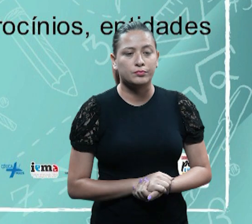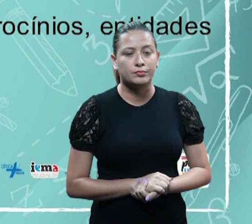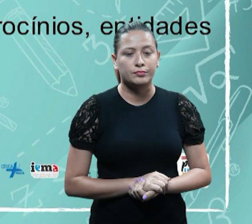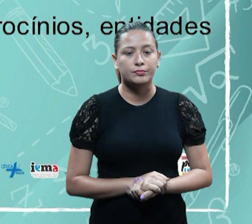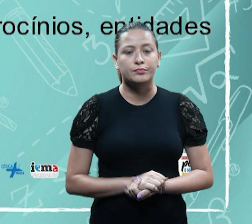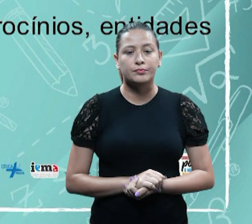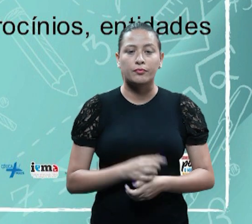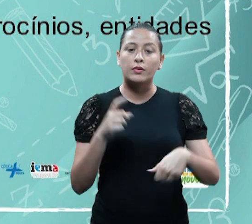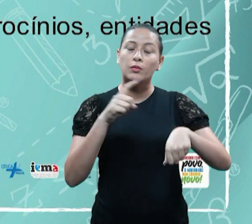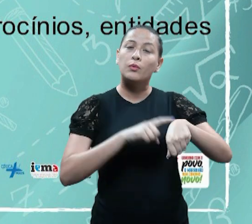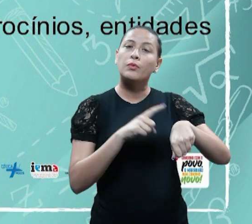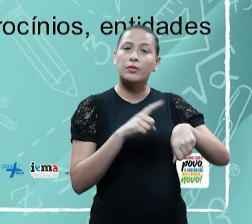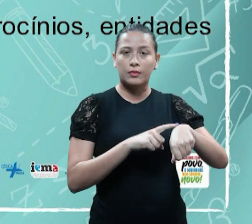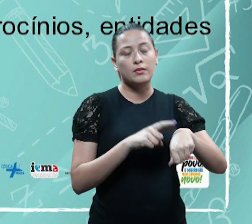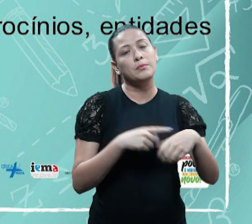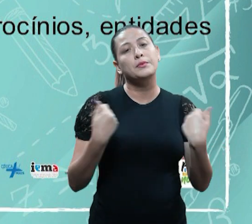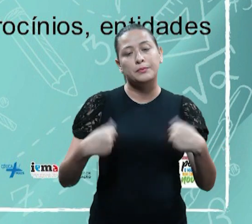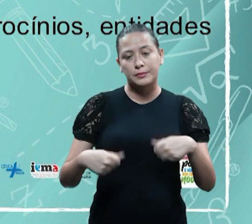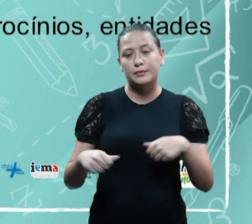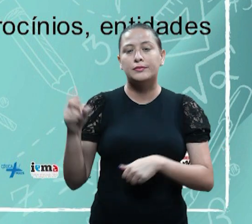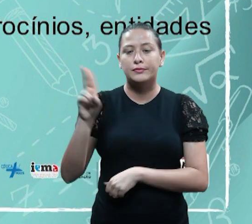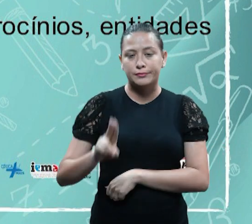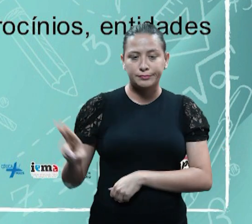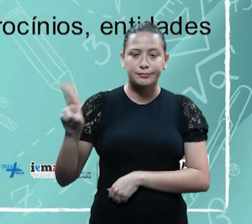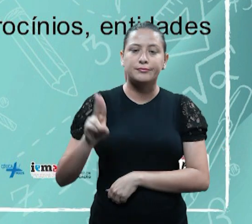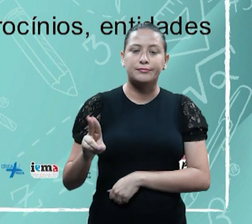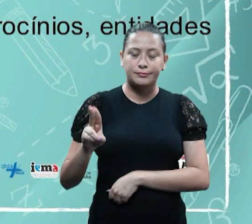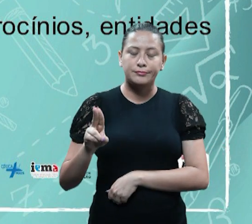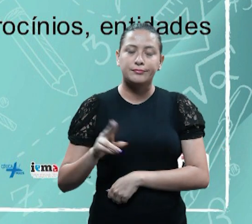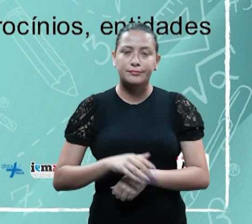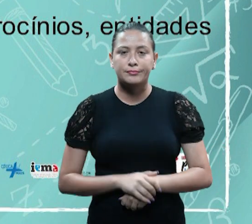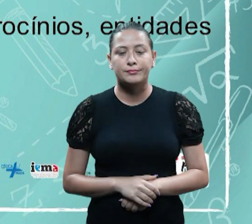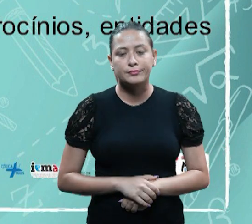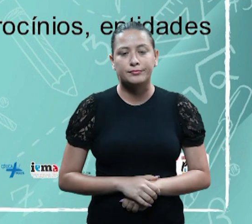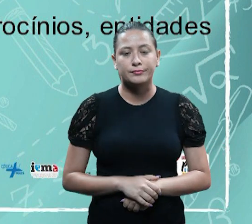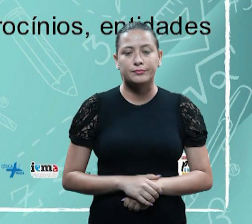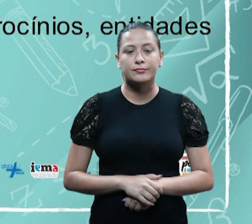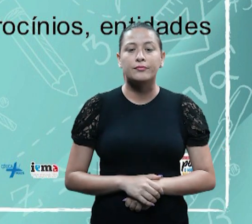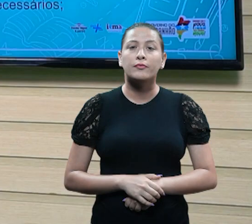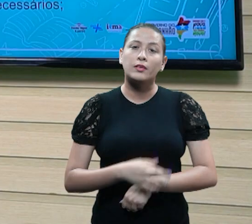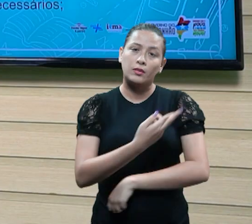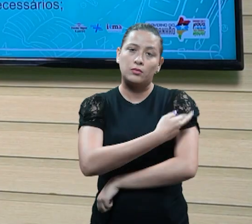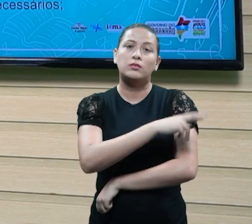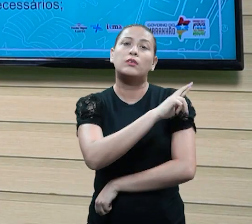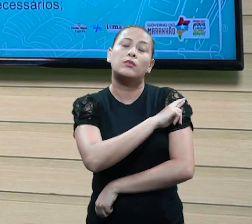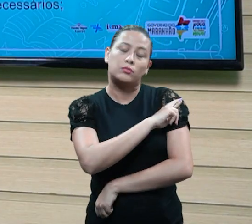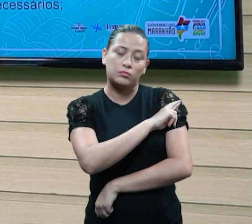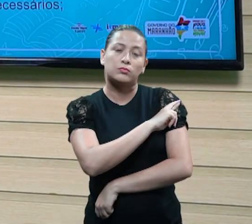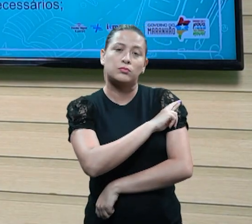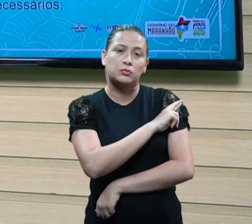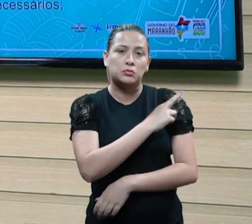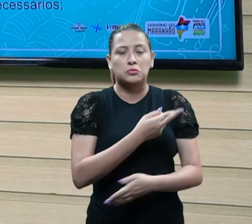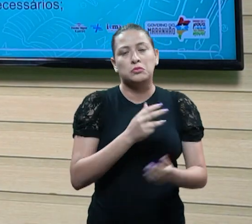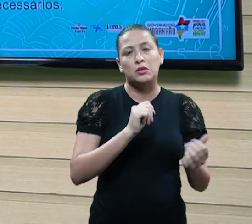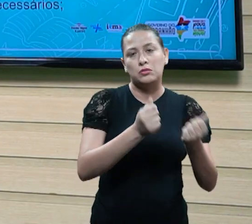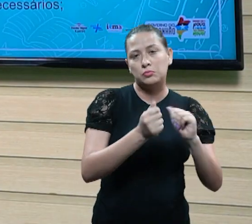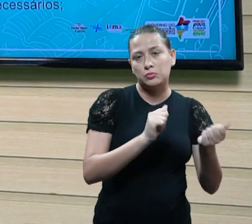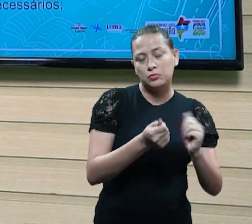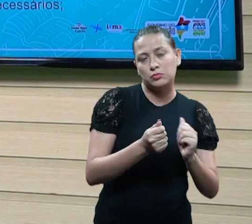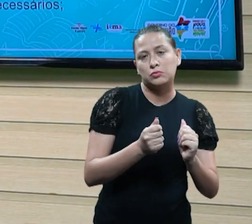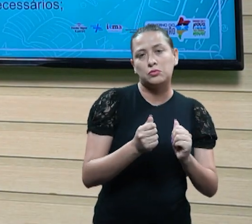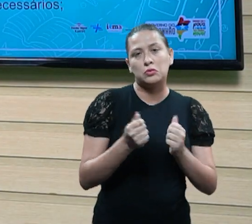Estimativas de tempo, qual é o tempo que eu vou ter do evento e os recursos necessários, quais os recursos